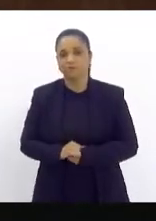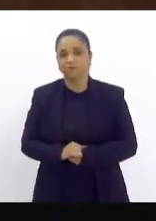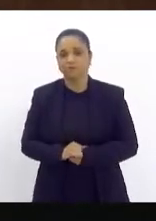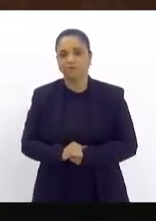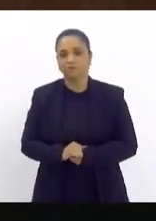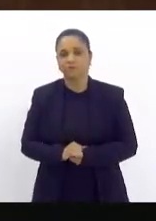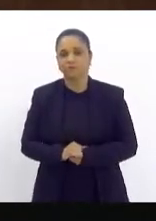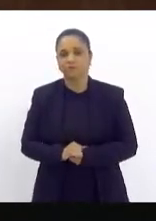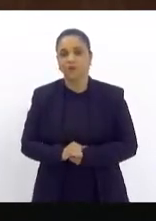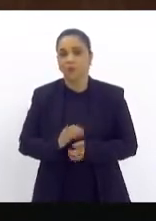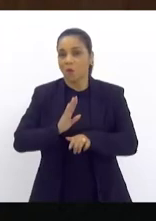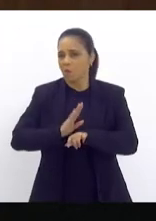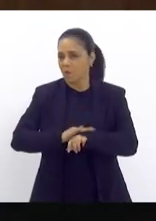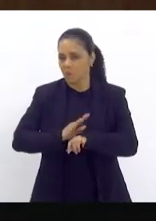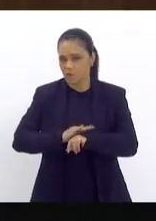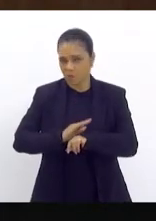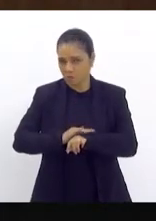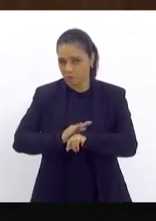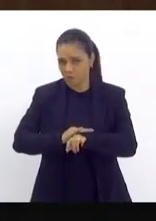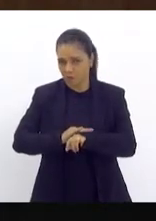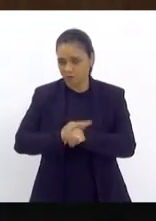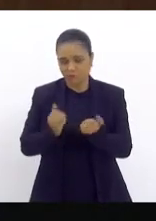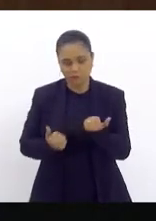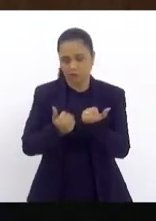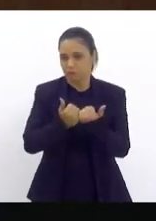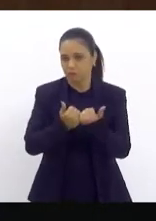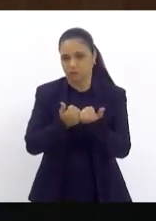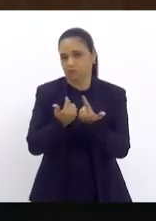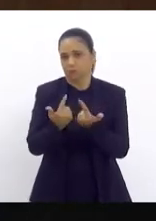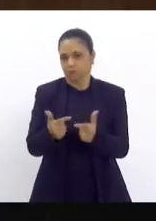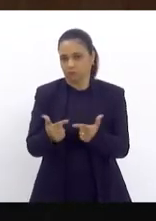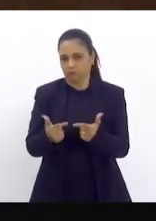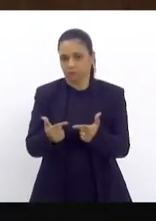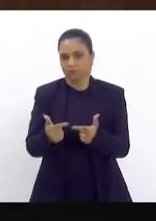nesse momento, não caberia o substitutivo.